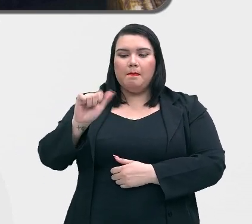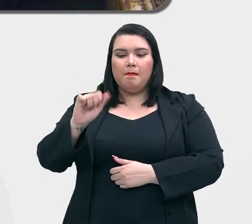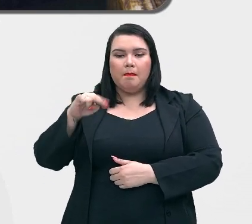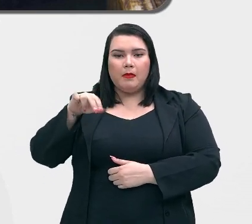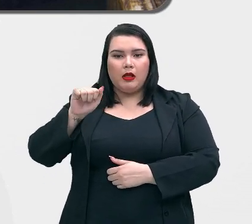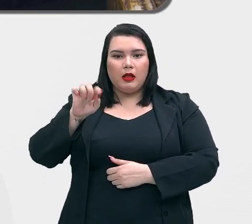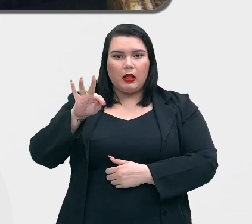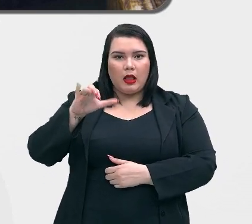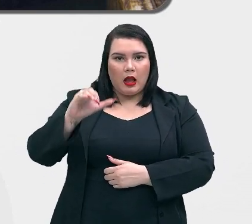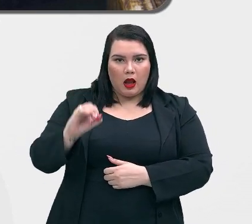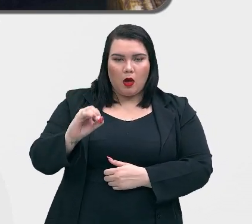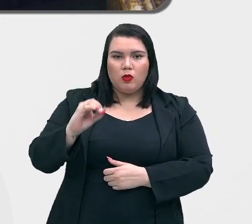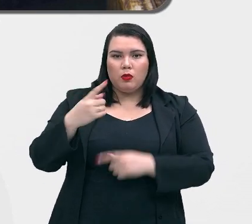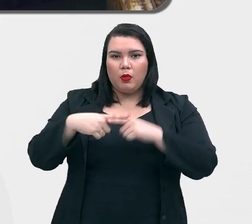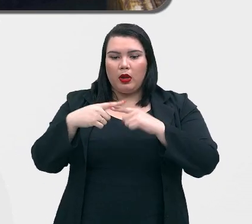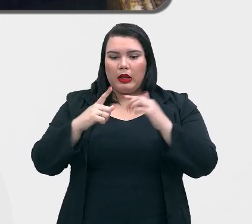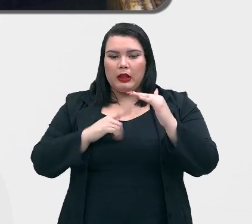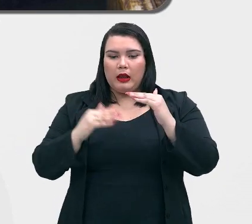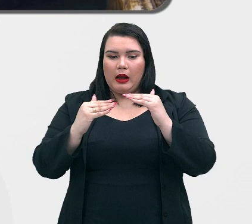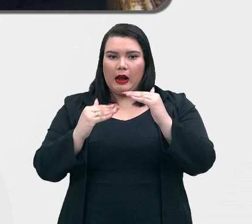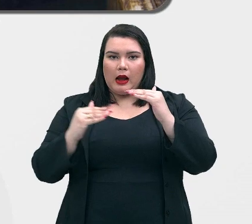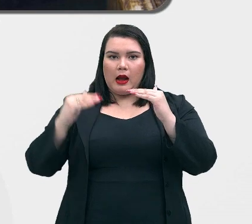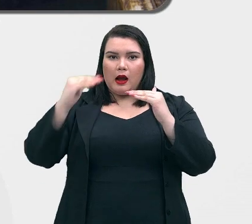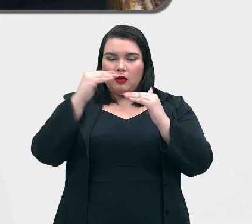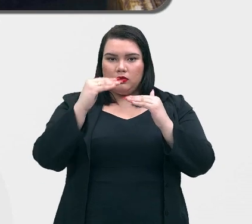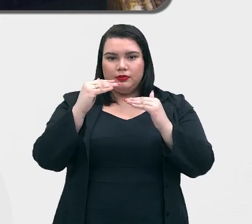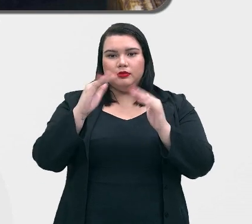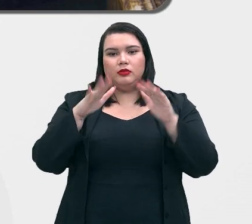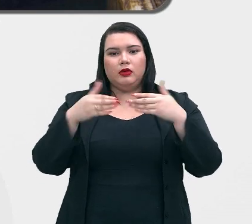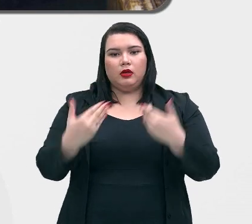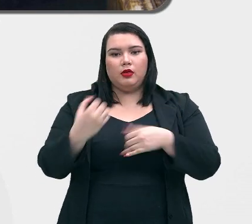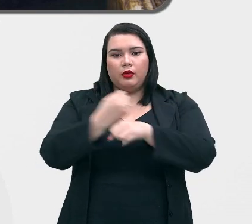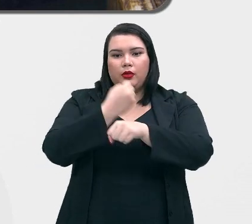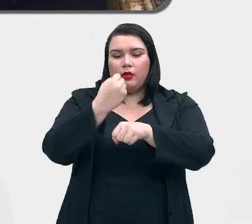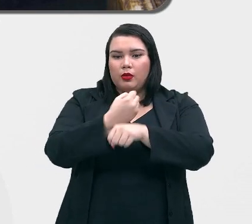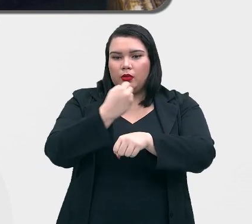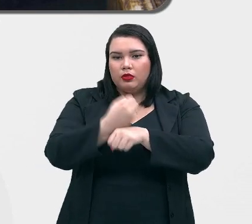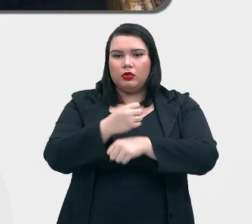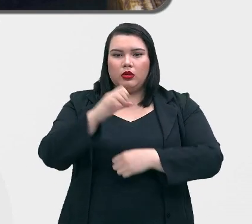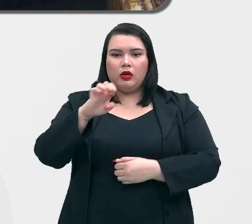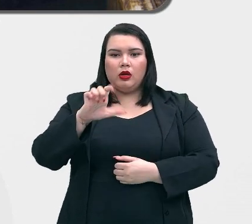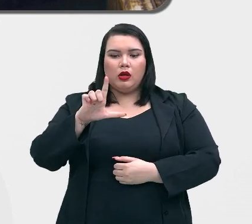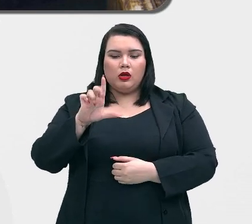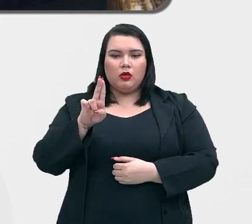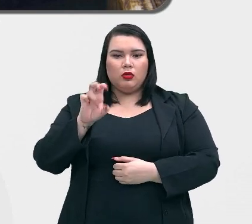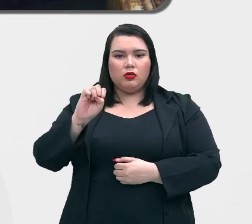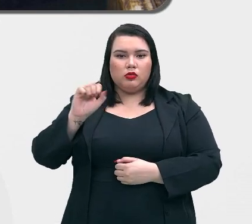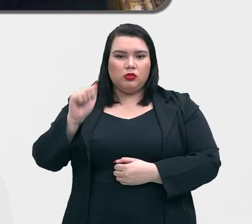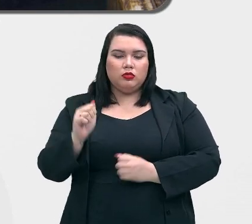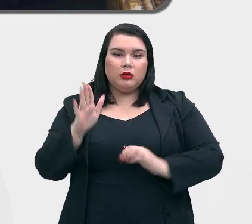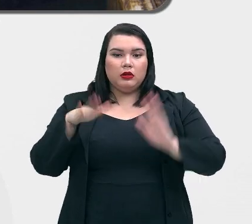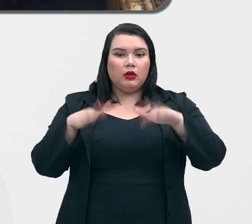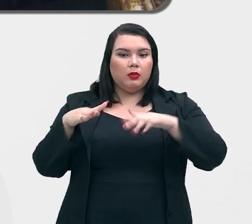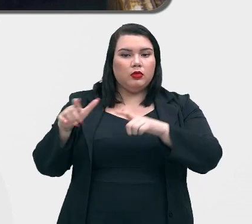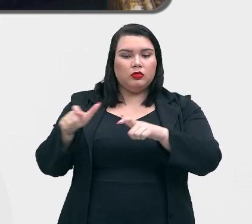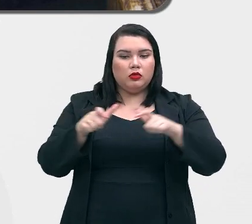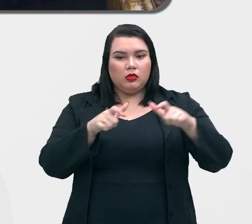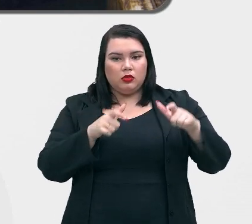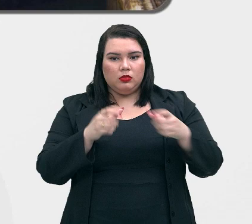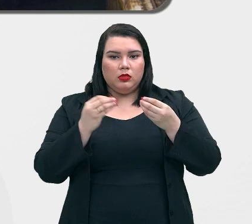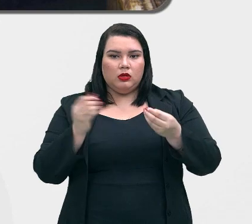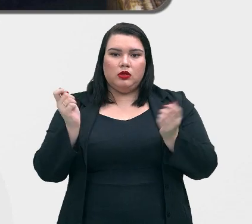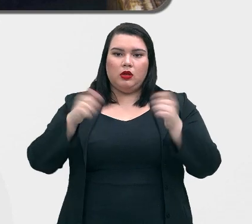muita elevação, né? Normalmente eles acabam construindo eclusa, né? Dependendo ali da área para continuar